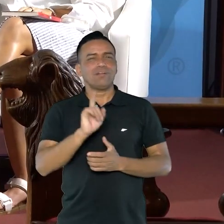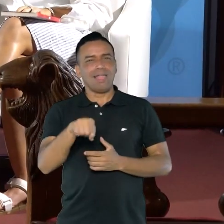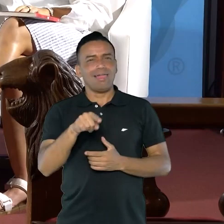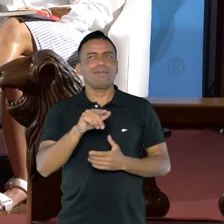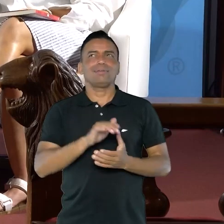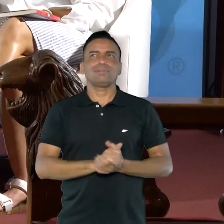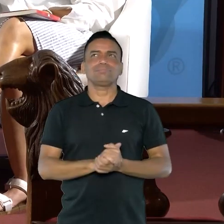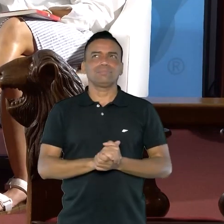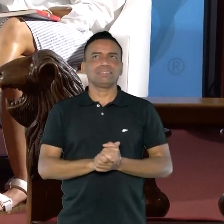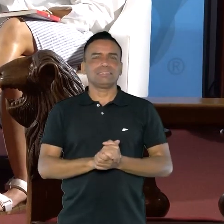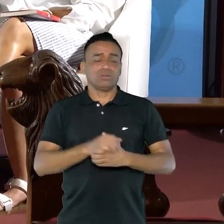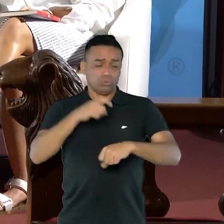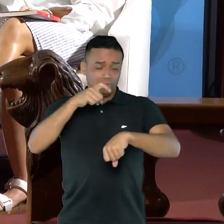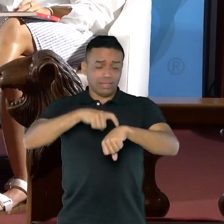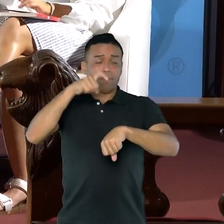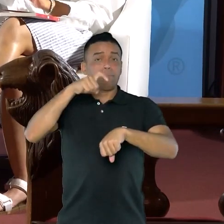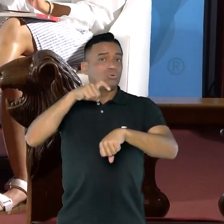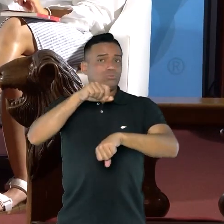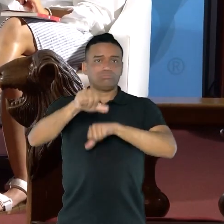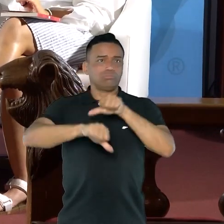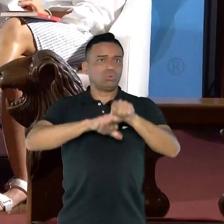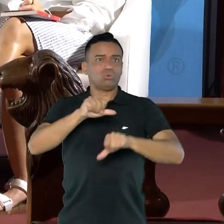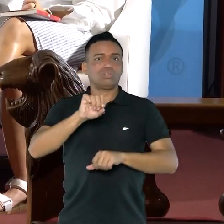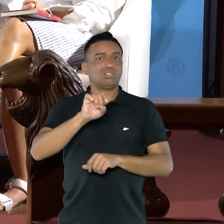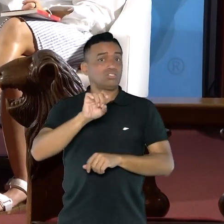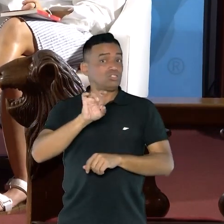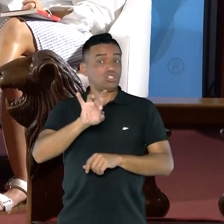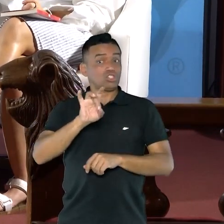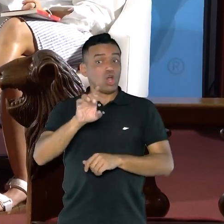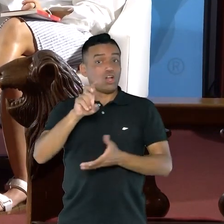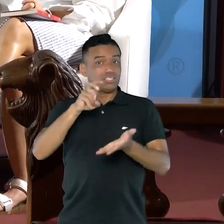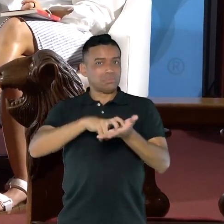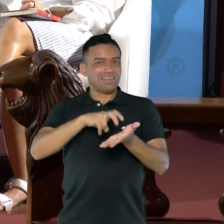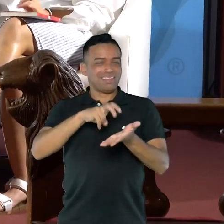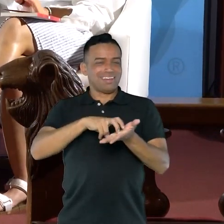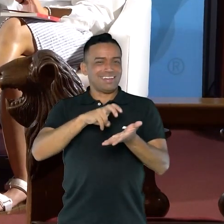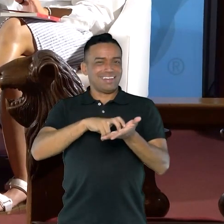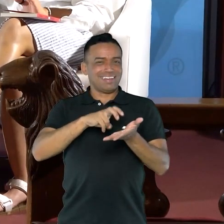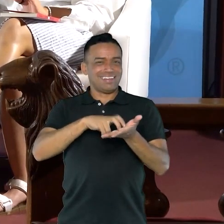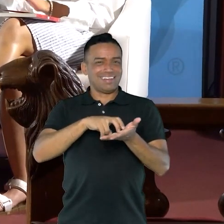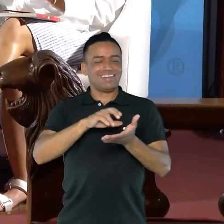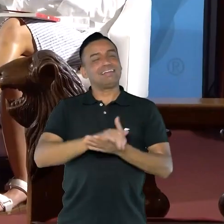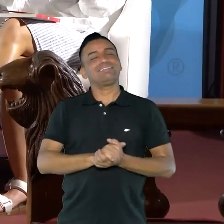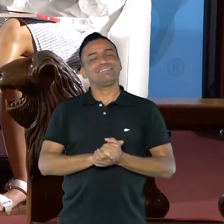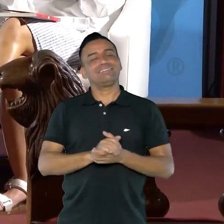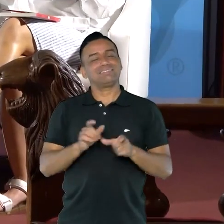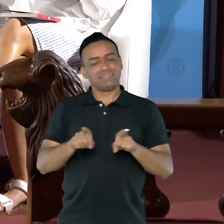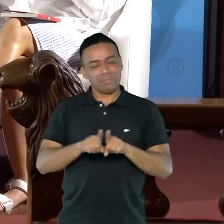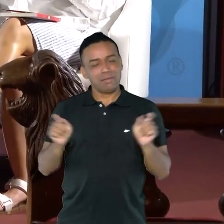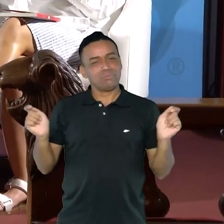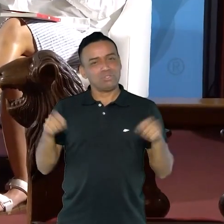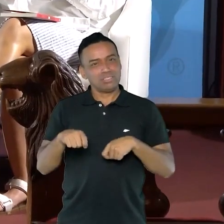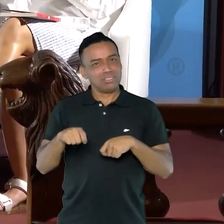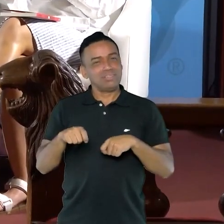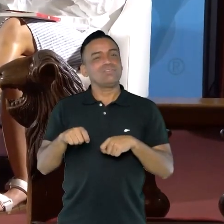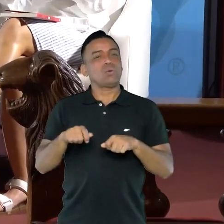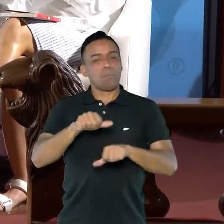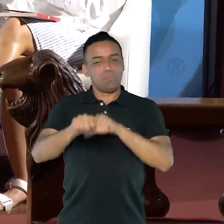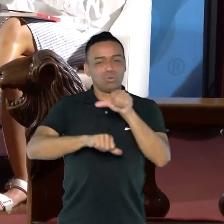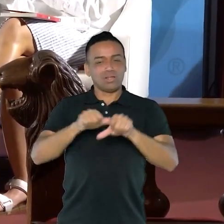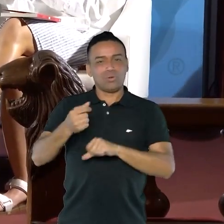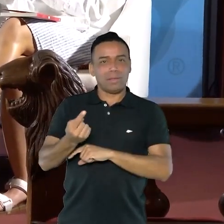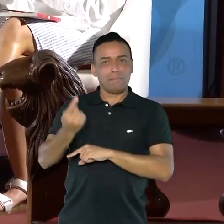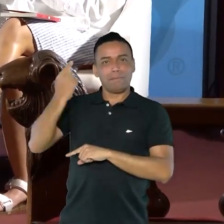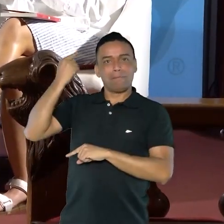o tempo, ele não muda só pelo amanhã, né? Também é possível, de alguma forma, mudar o que passou.